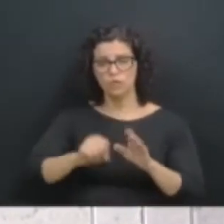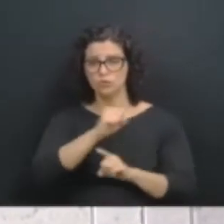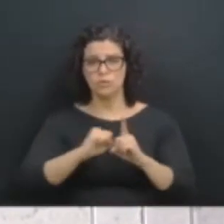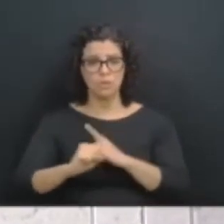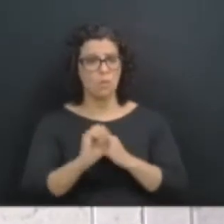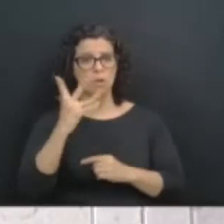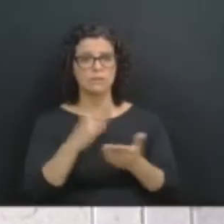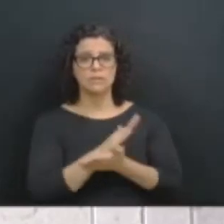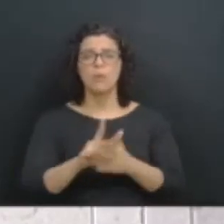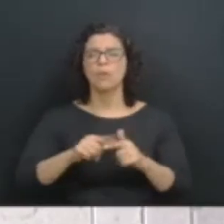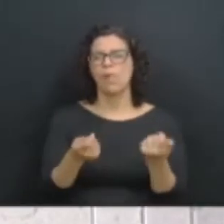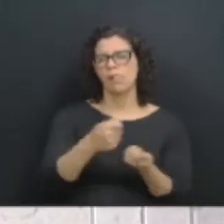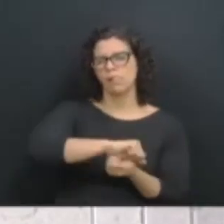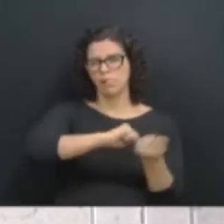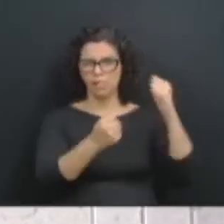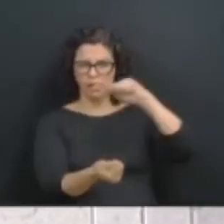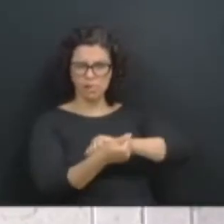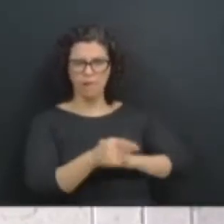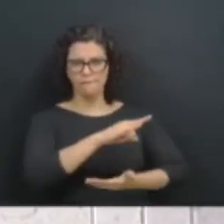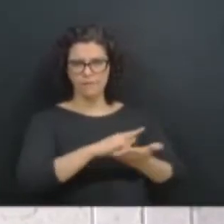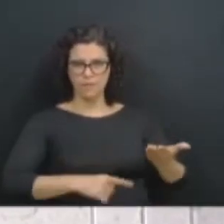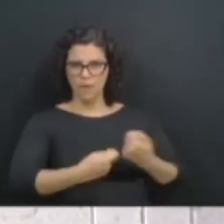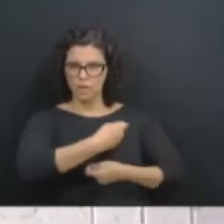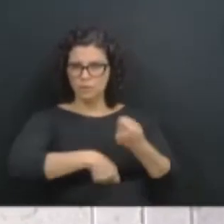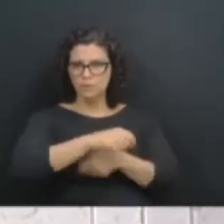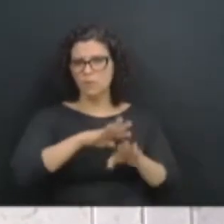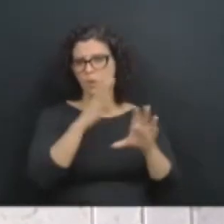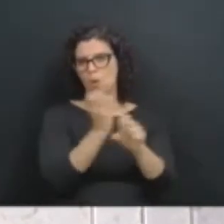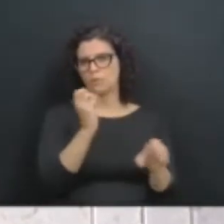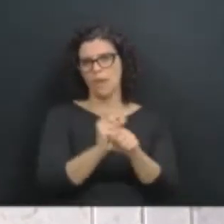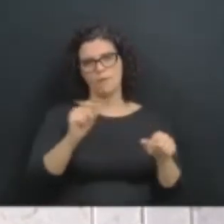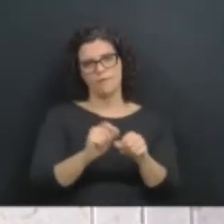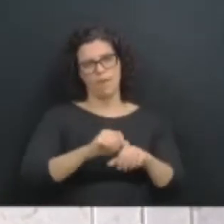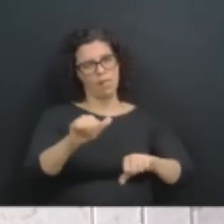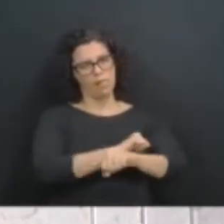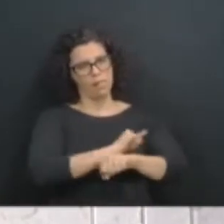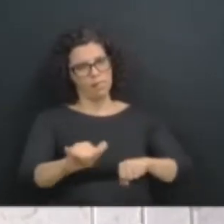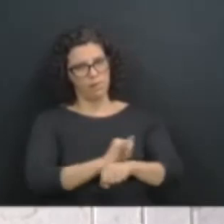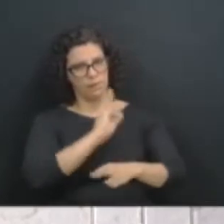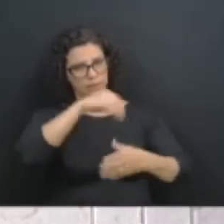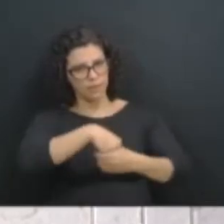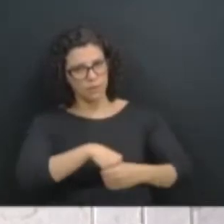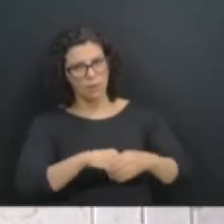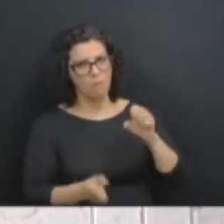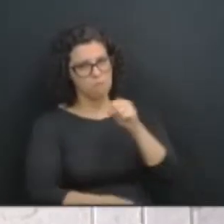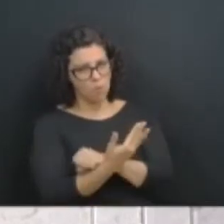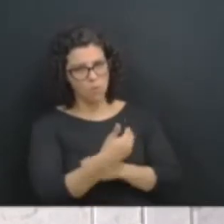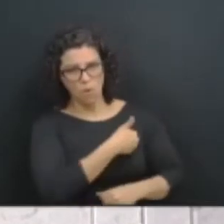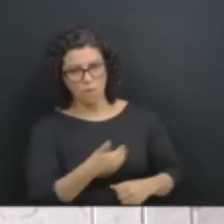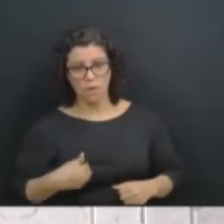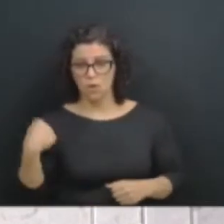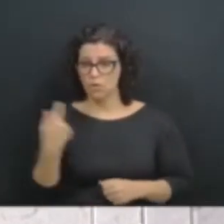sai. Tudo pela manobra fiscal, administrativa e contábil que está sendo feita. Precisamos sim que essa